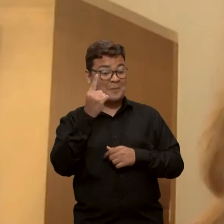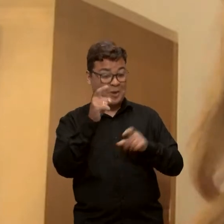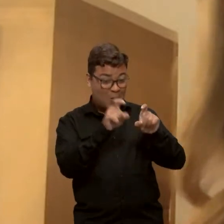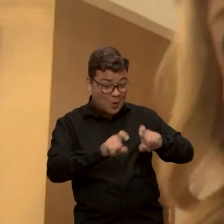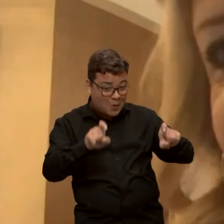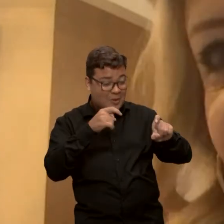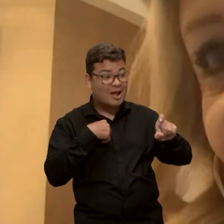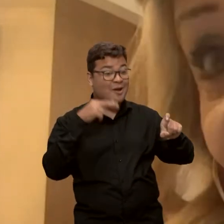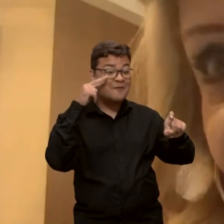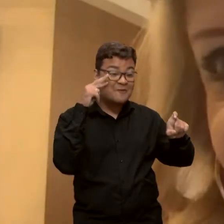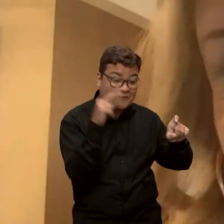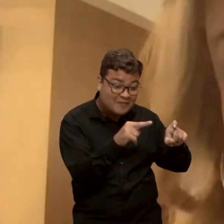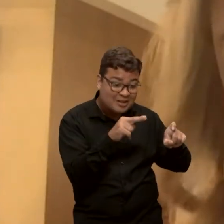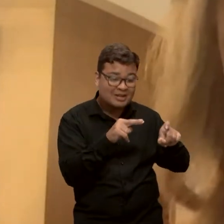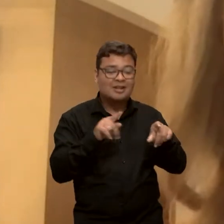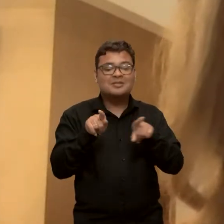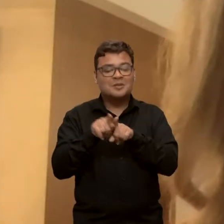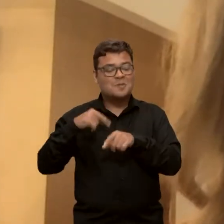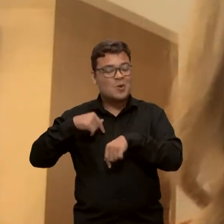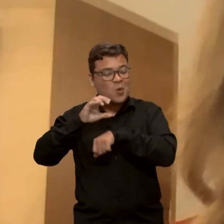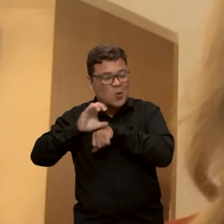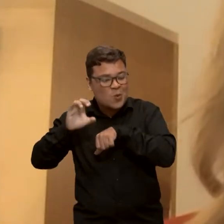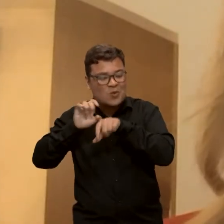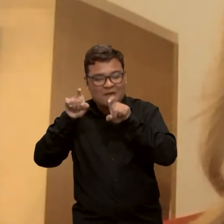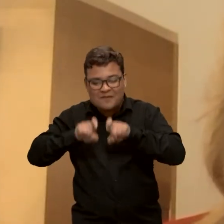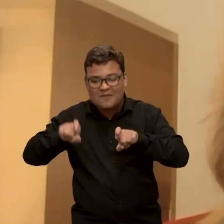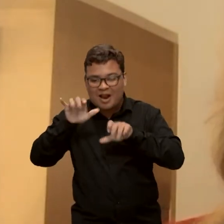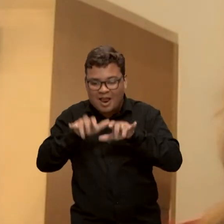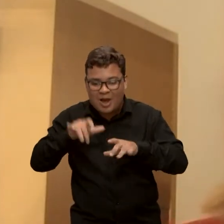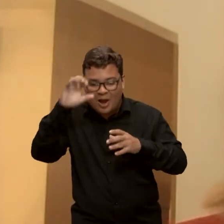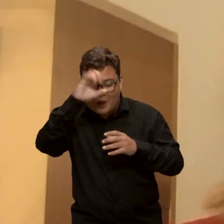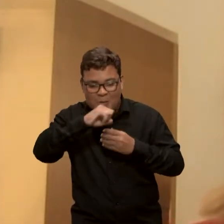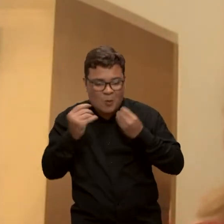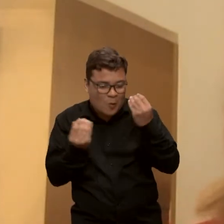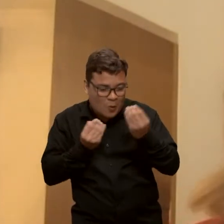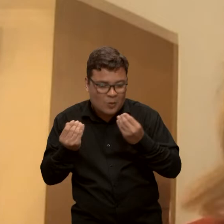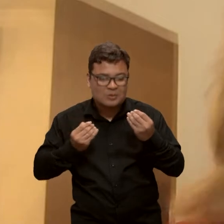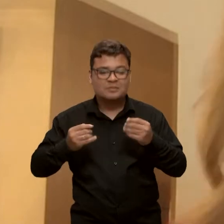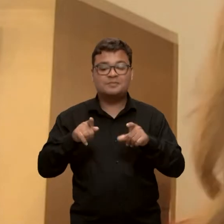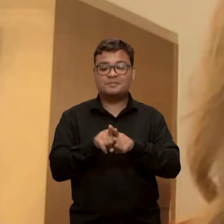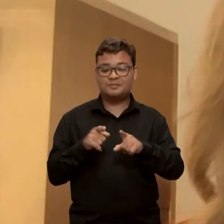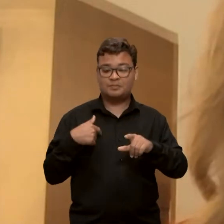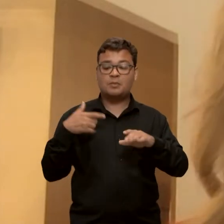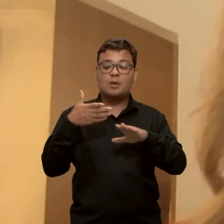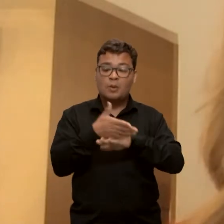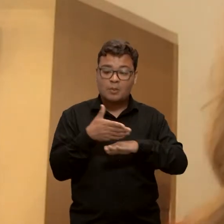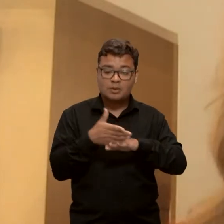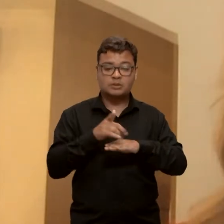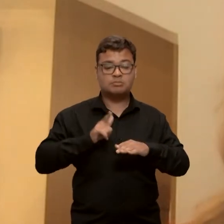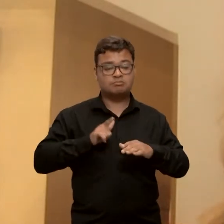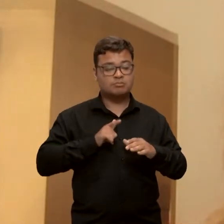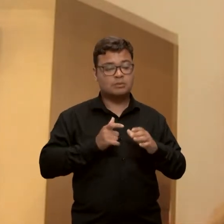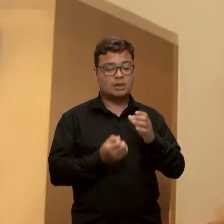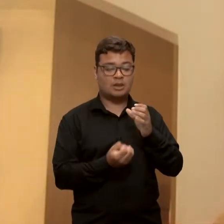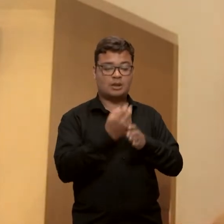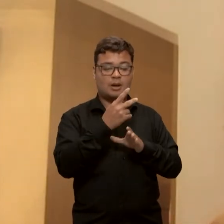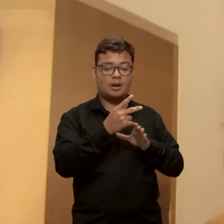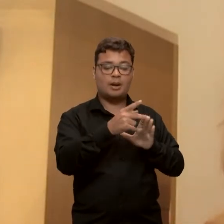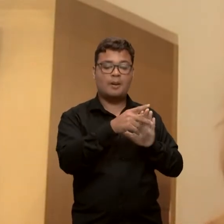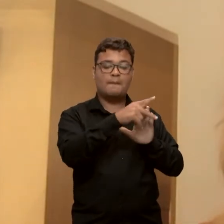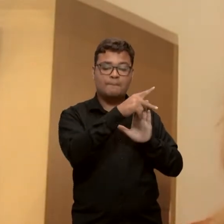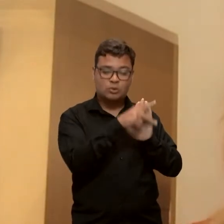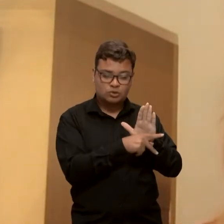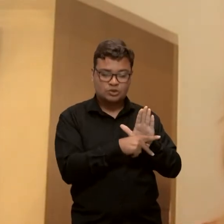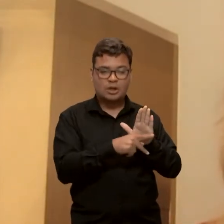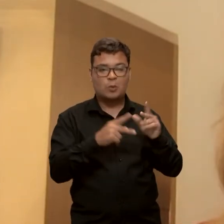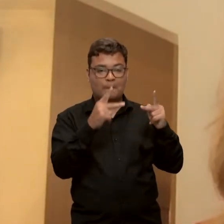das primeiras que fiz o curso de informática. Então, assim, participei da elaboração de projetos pedagógicos do curso de